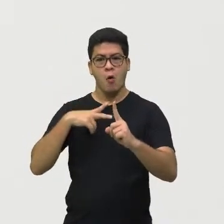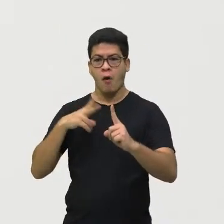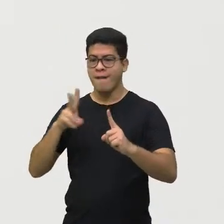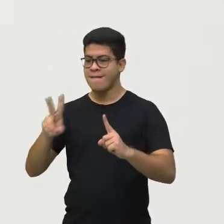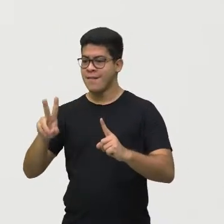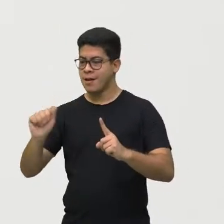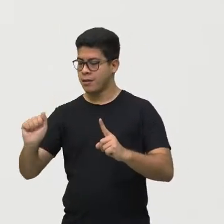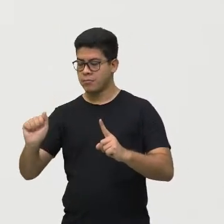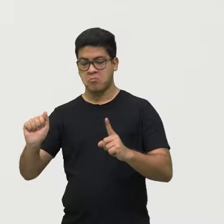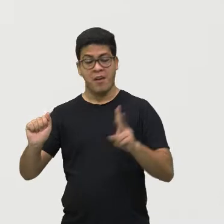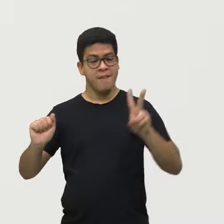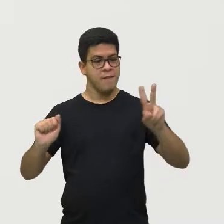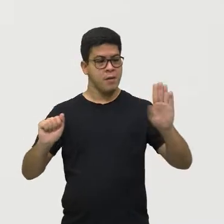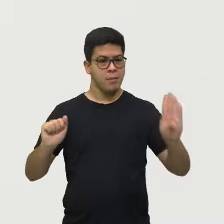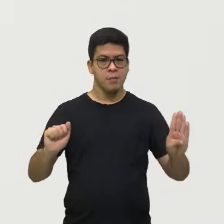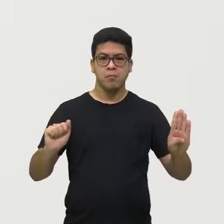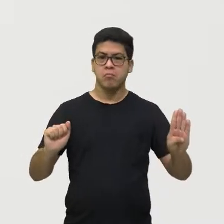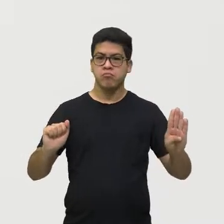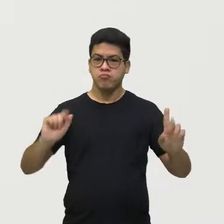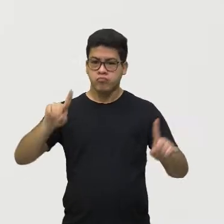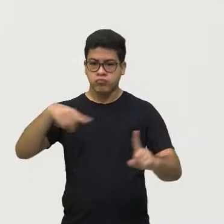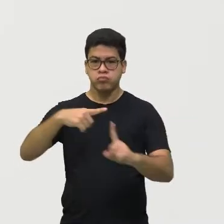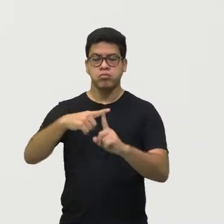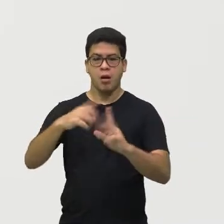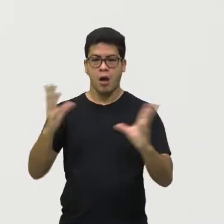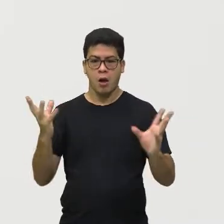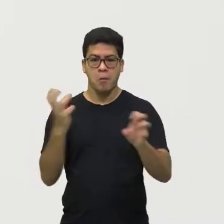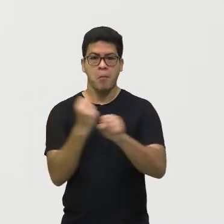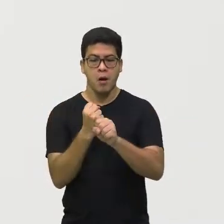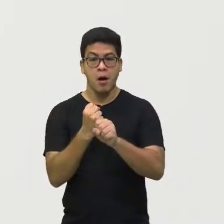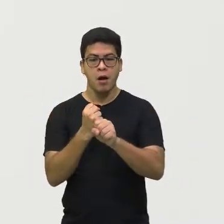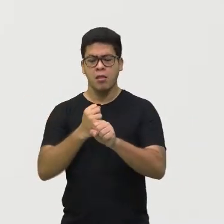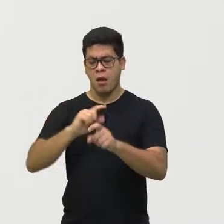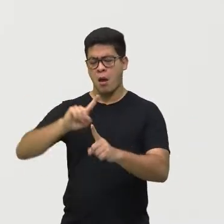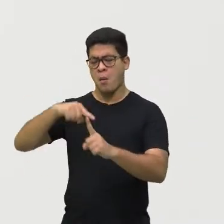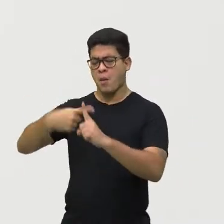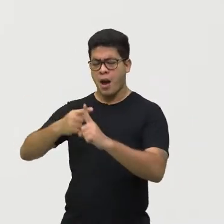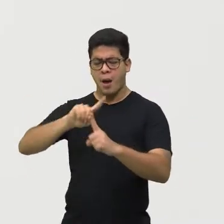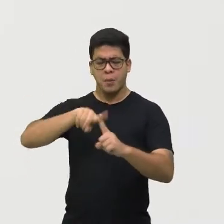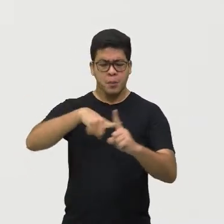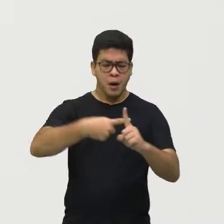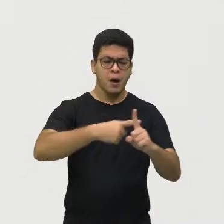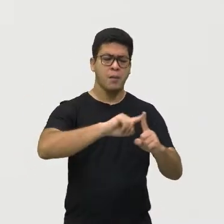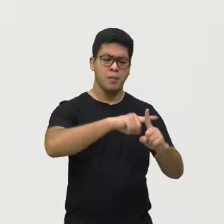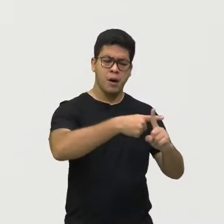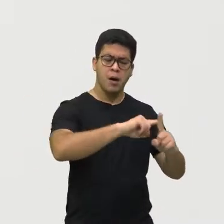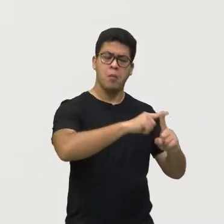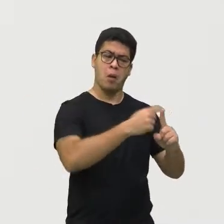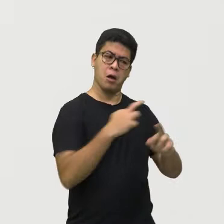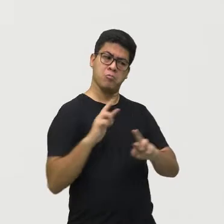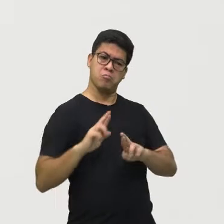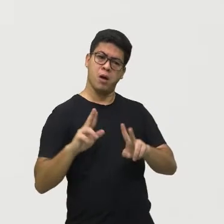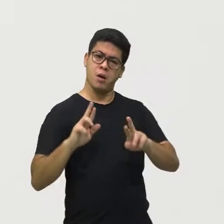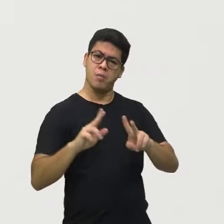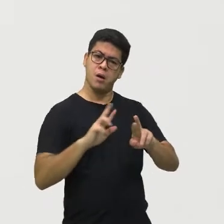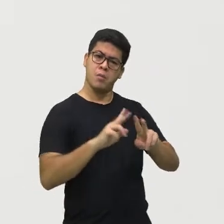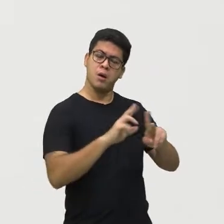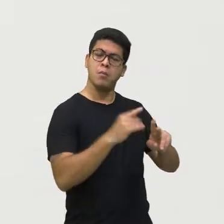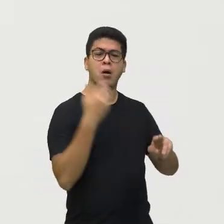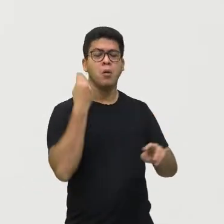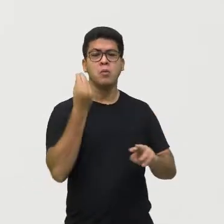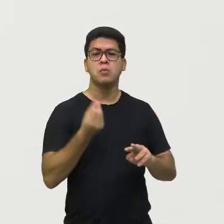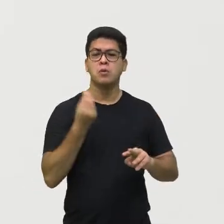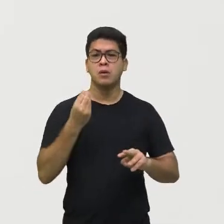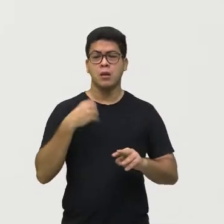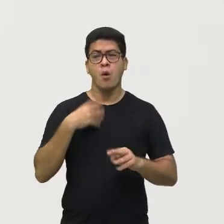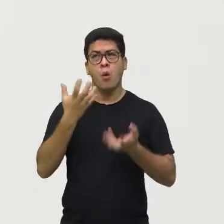quando eu tenho várias cargas elétricas no mesmo espaço, e eu tenho um ponto nesse espaço, um ponto P, e eu quero calcular o potencial